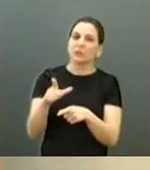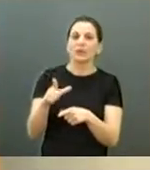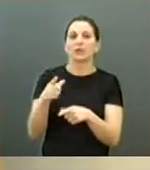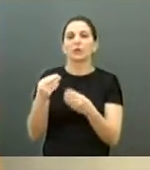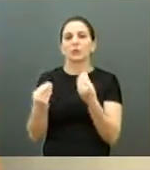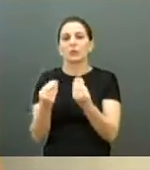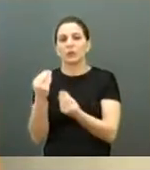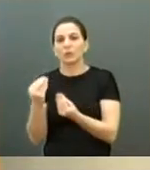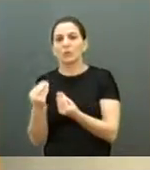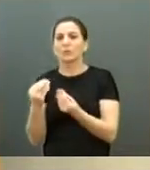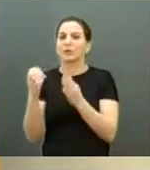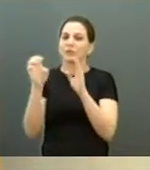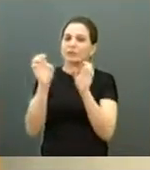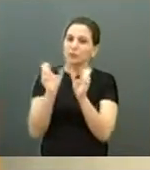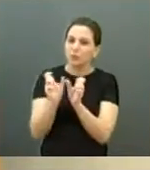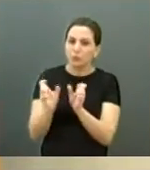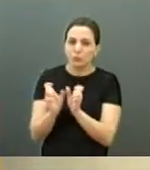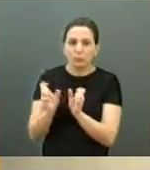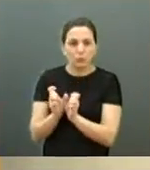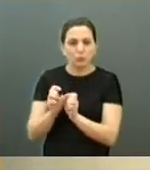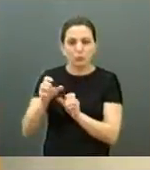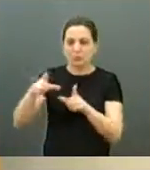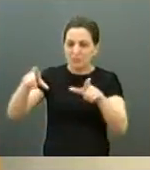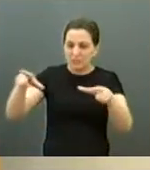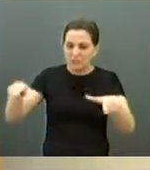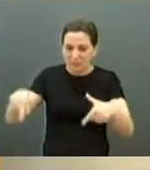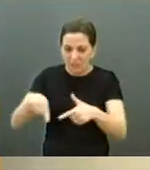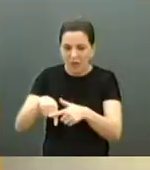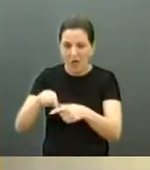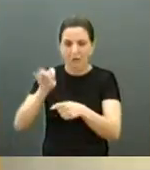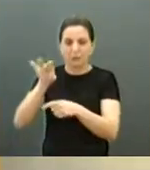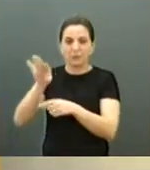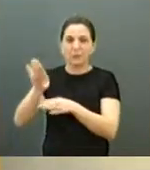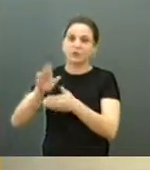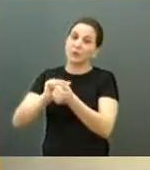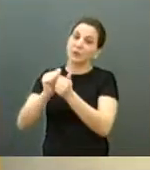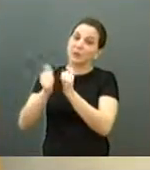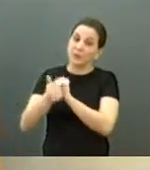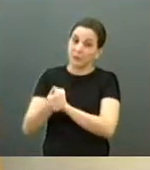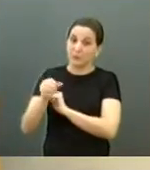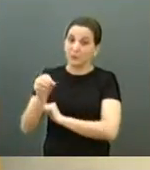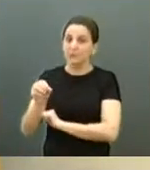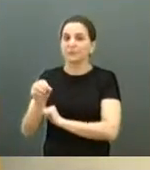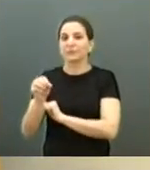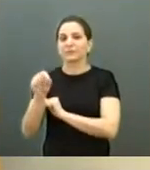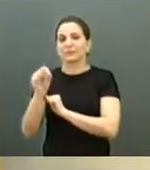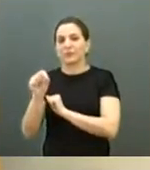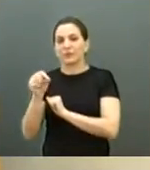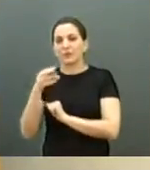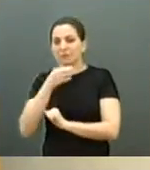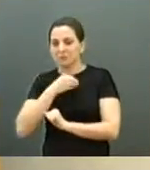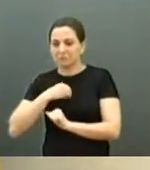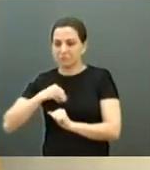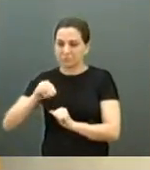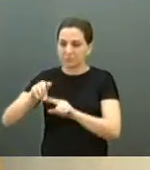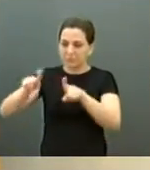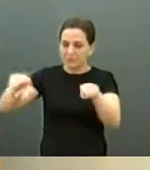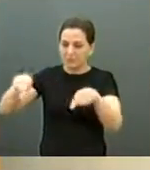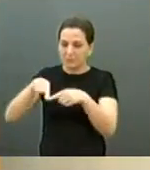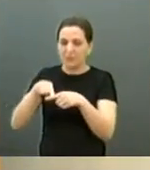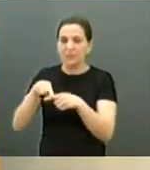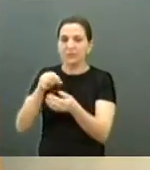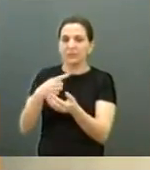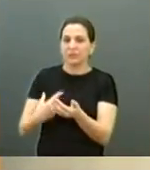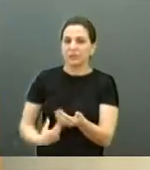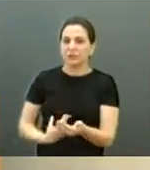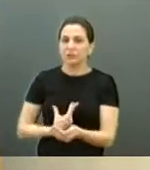e estrutura nem sala de cirurgia adequada nico microscópio mesa de cirurgia para realizar o